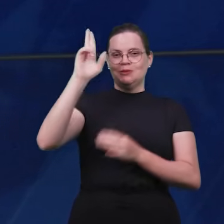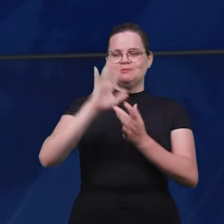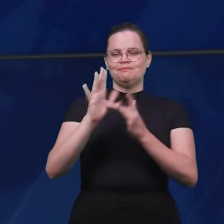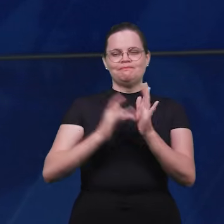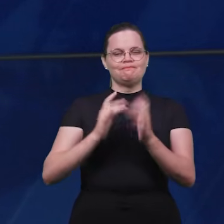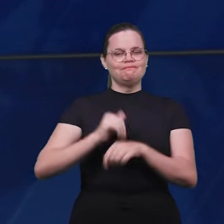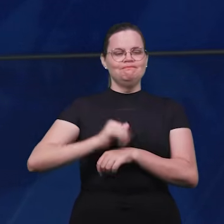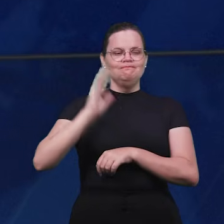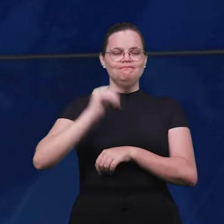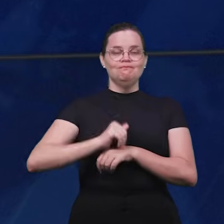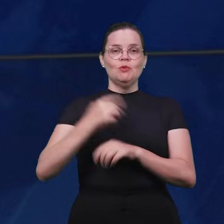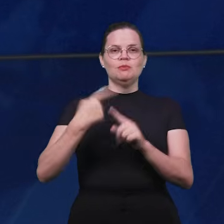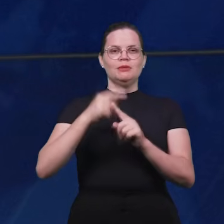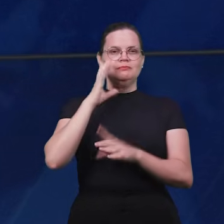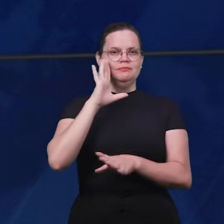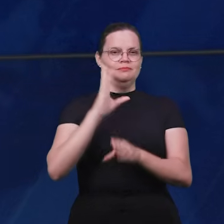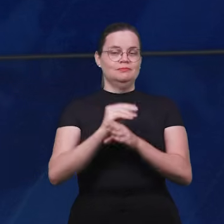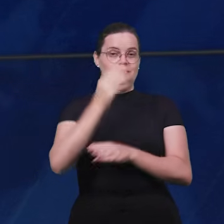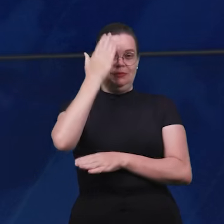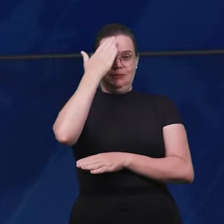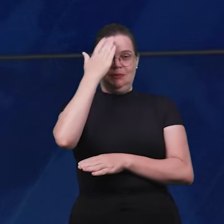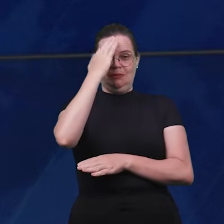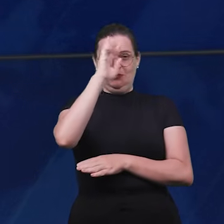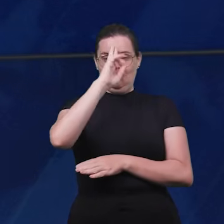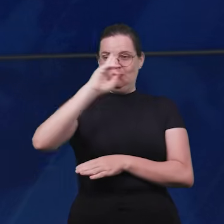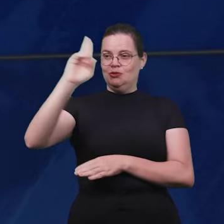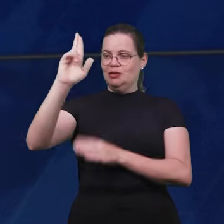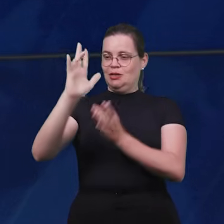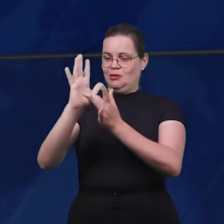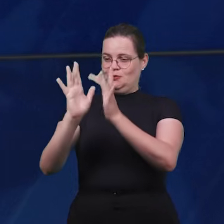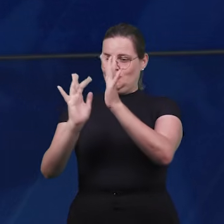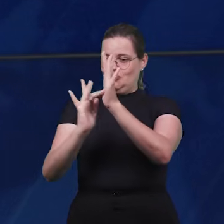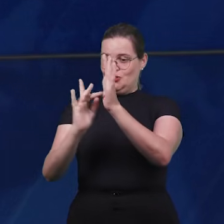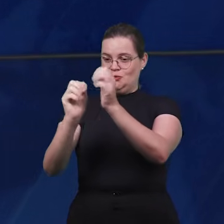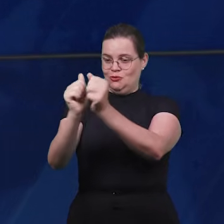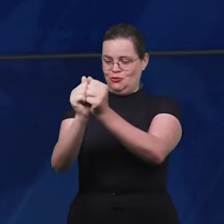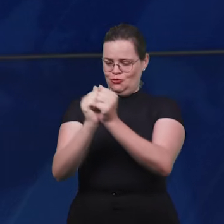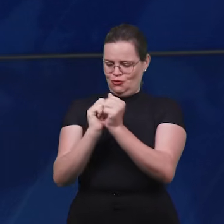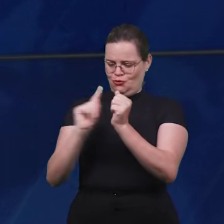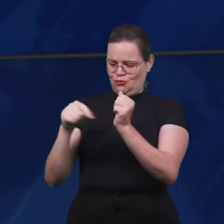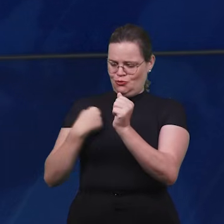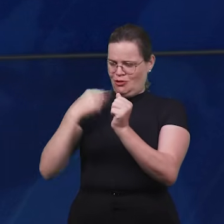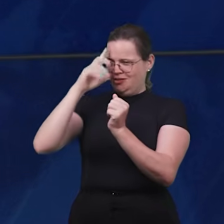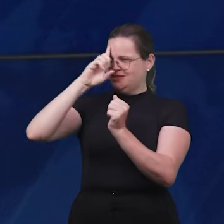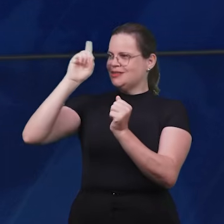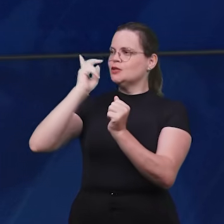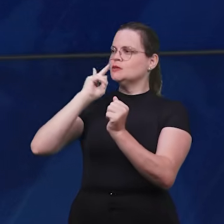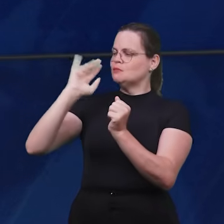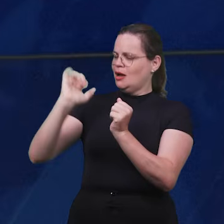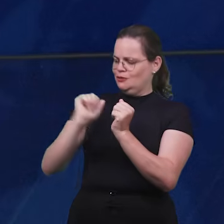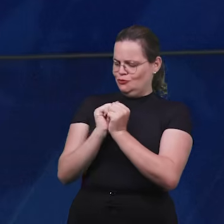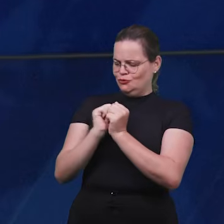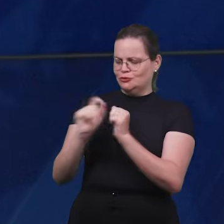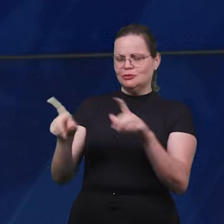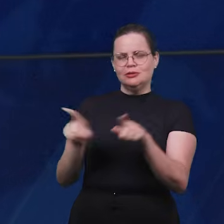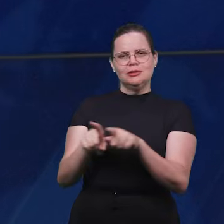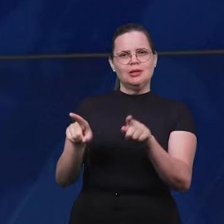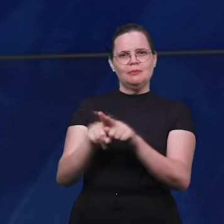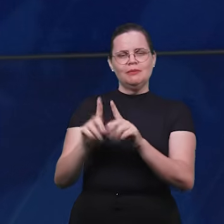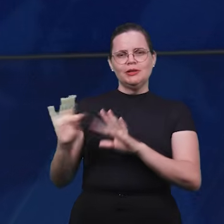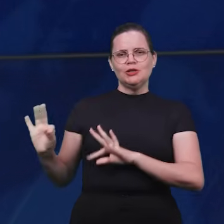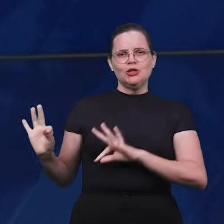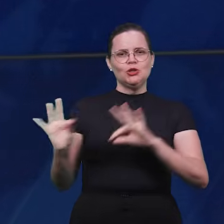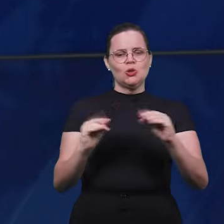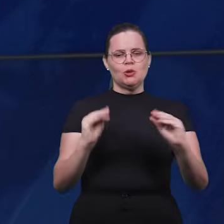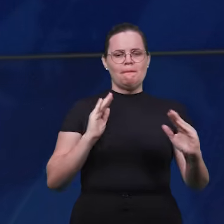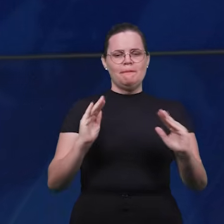dele, Jesus, o nosso Deus caminha também com a sua igreja amada durante toda a existência dela